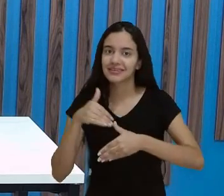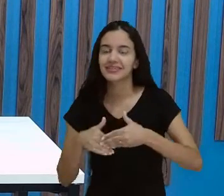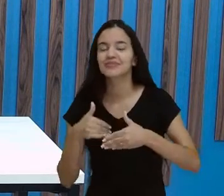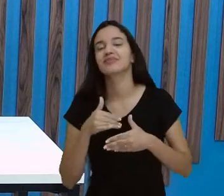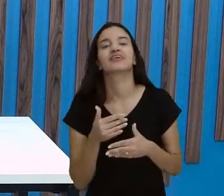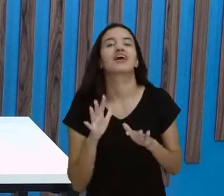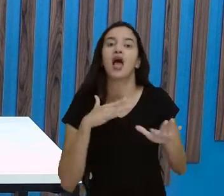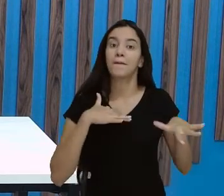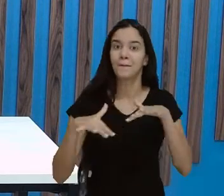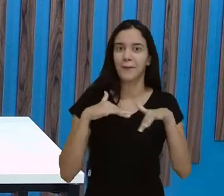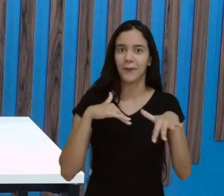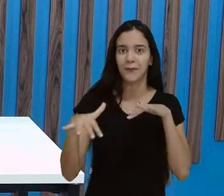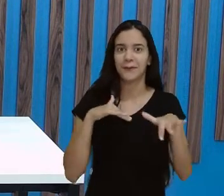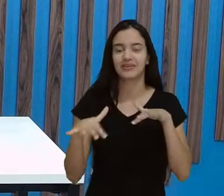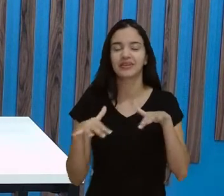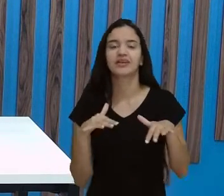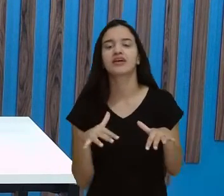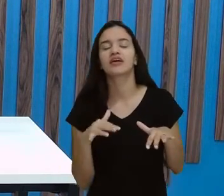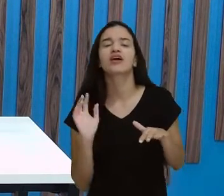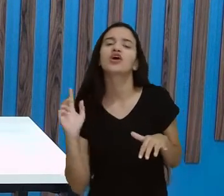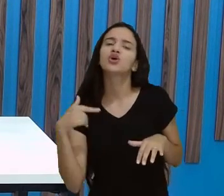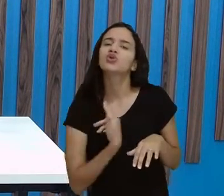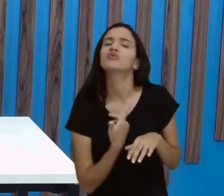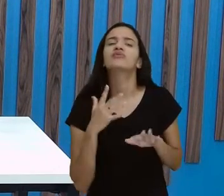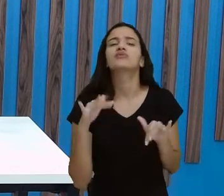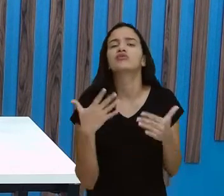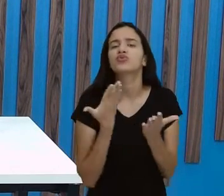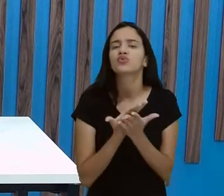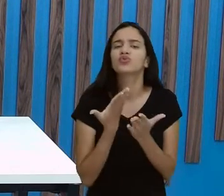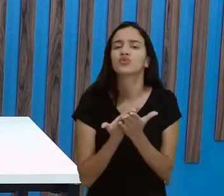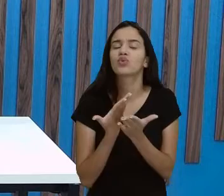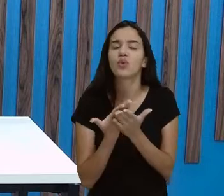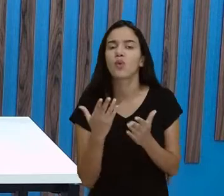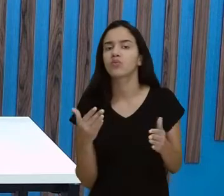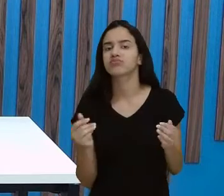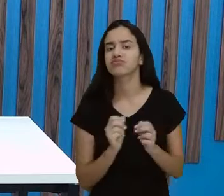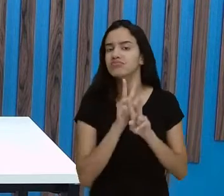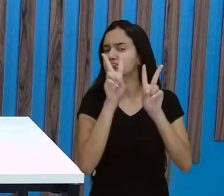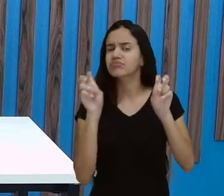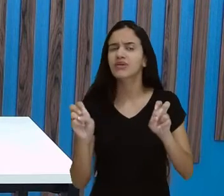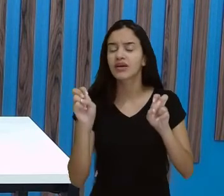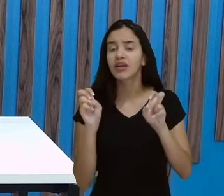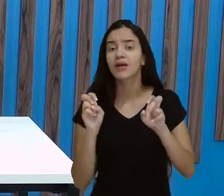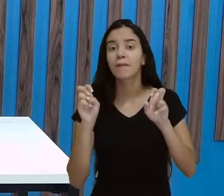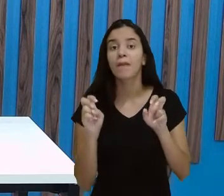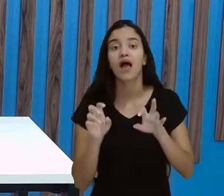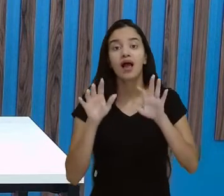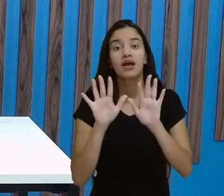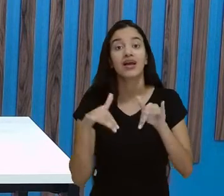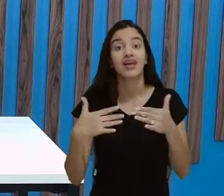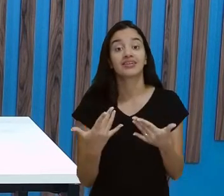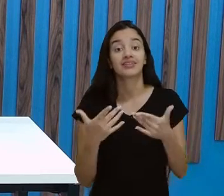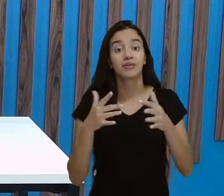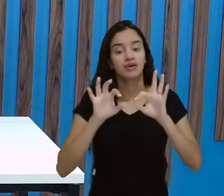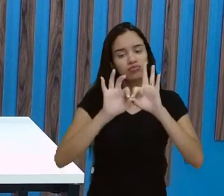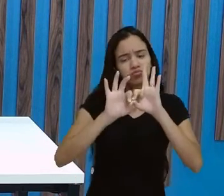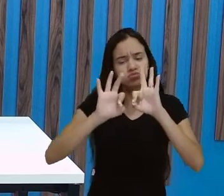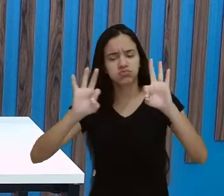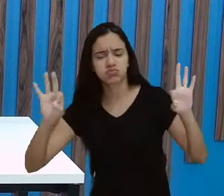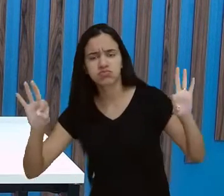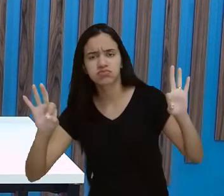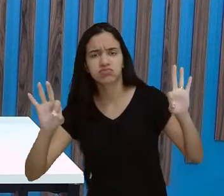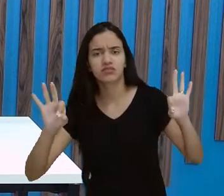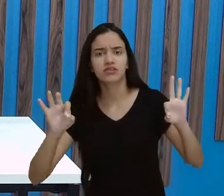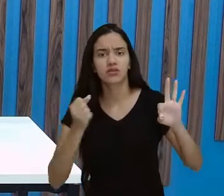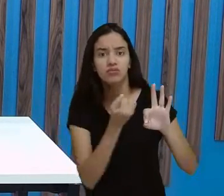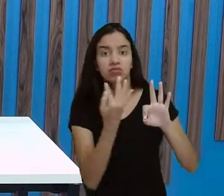é bem movimentada. O que é que iremos explorar na aula de hoje? Vamos trabalhar com grandezas e